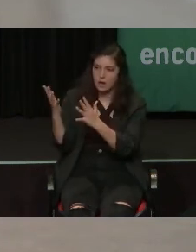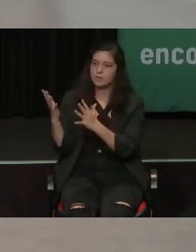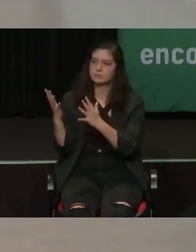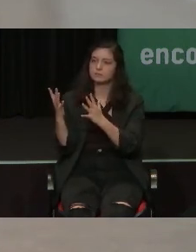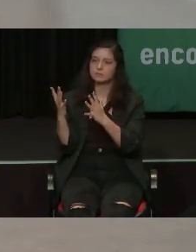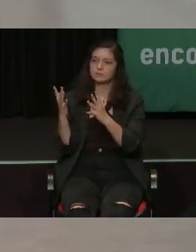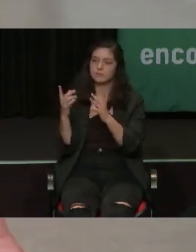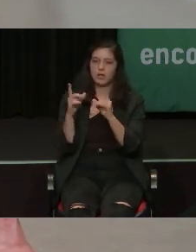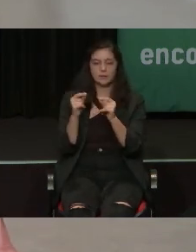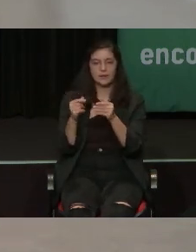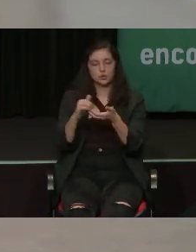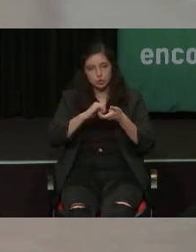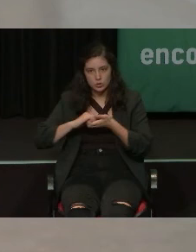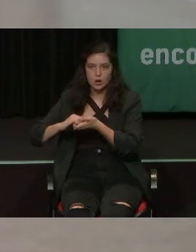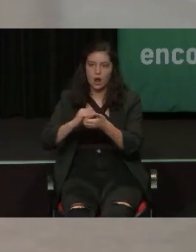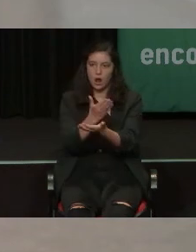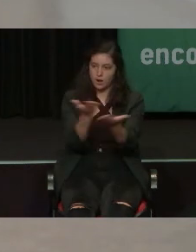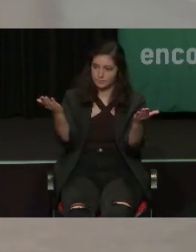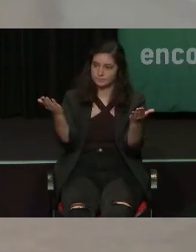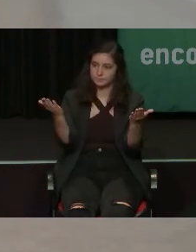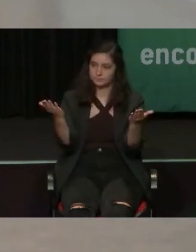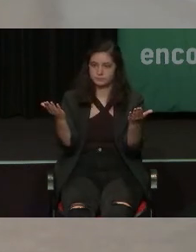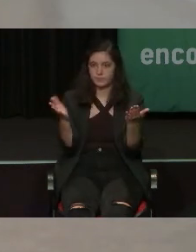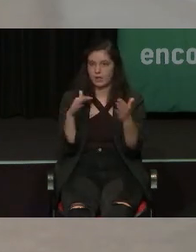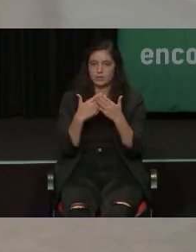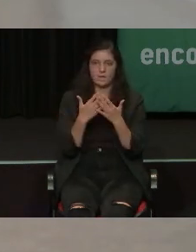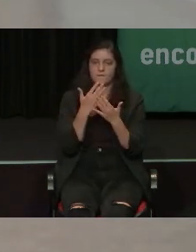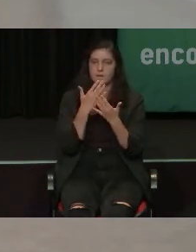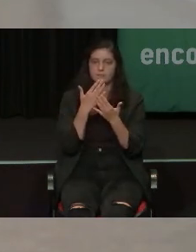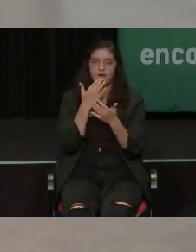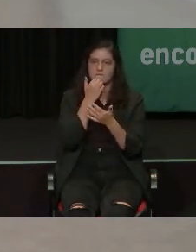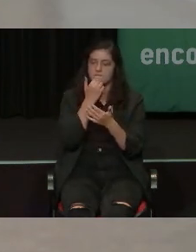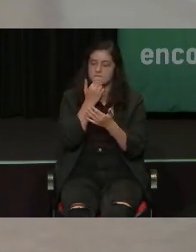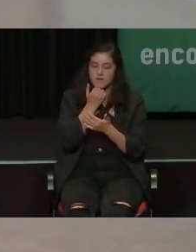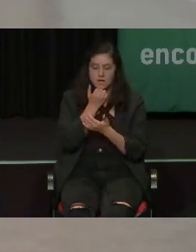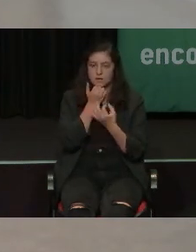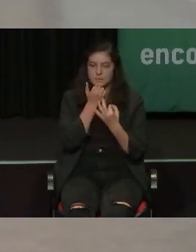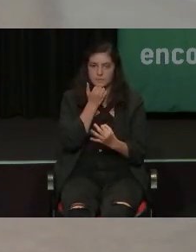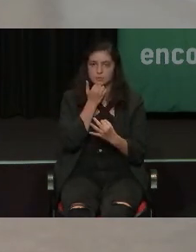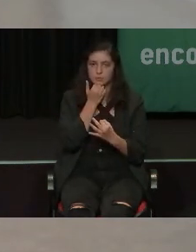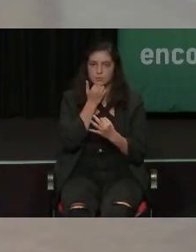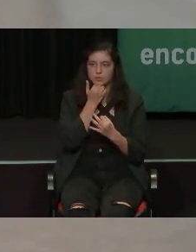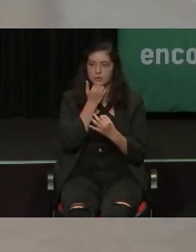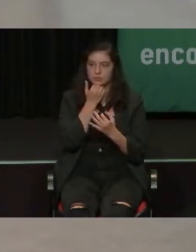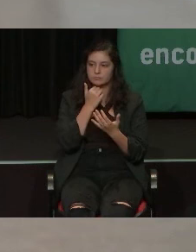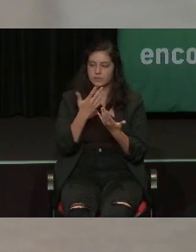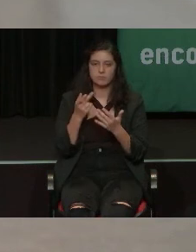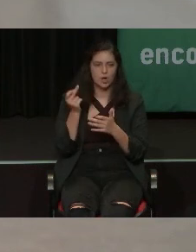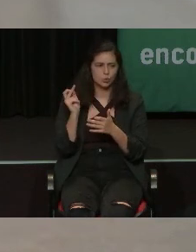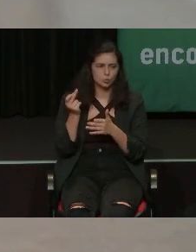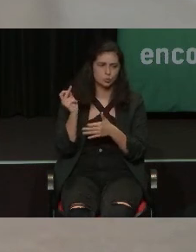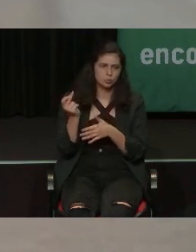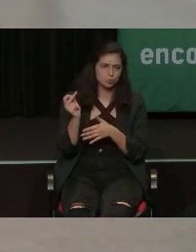e de solidariedade. É sempre um gosto enorme verificar que, ano após ano,